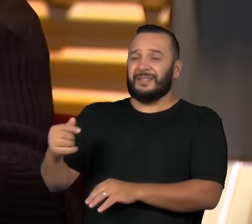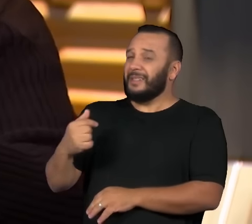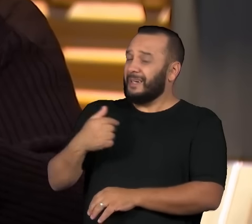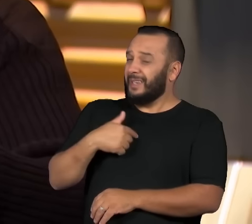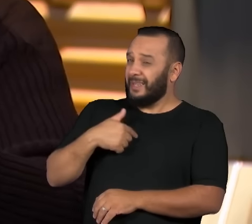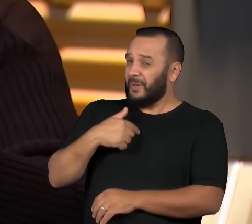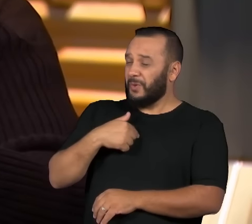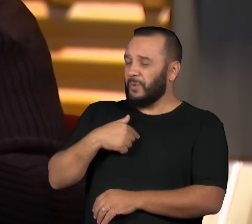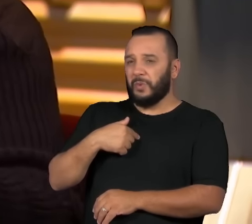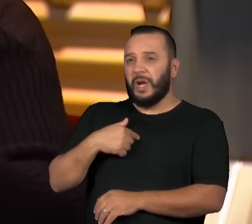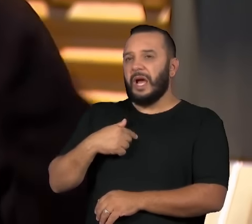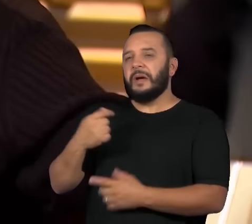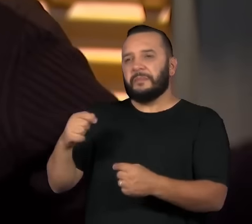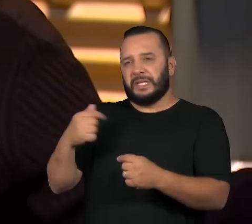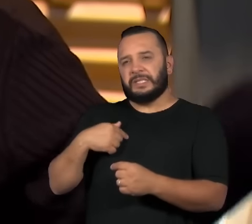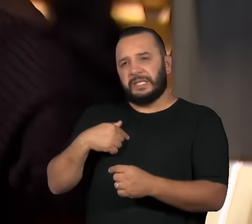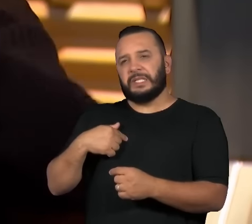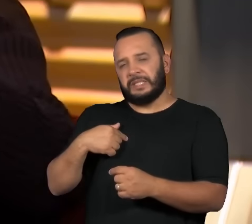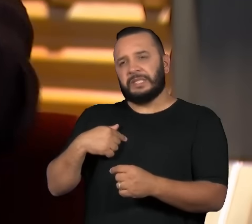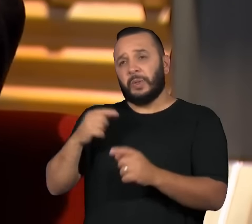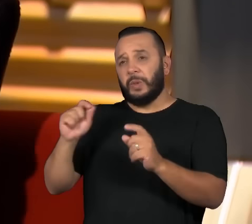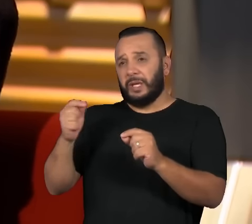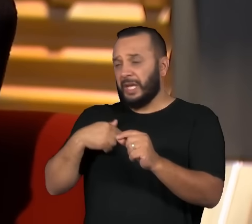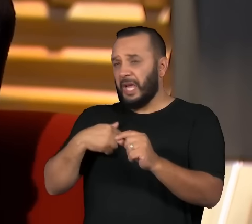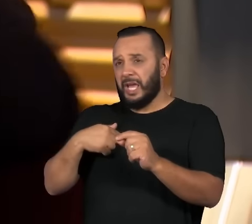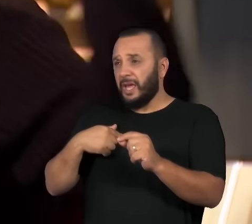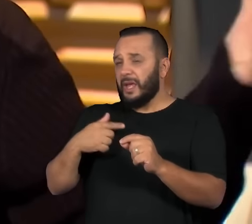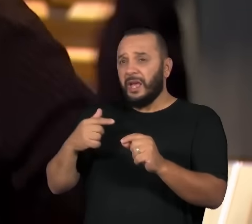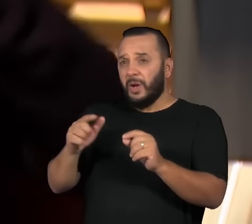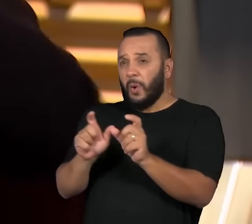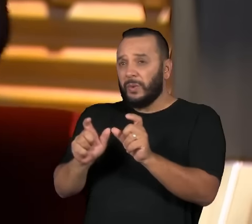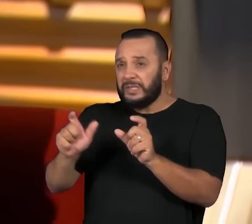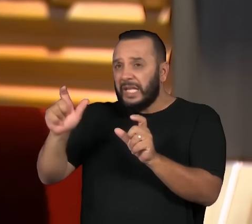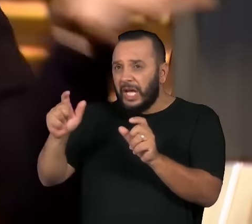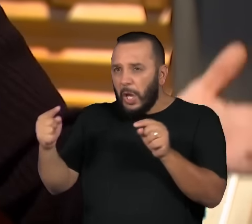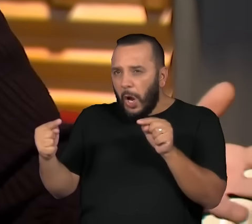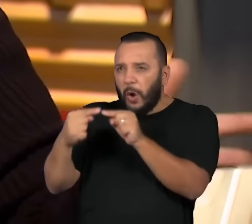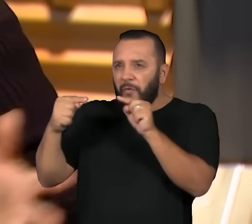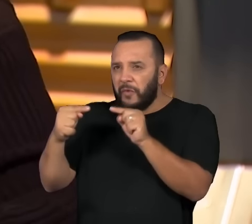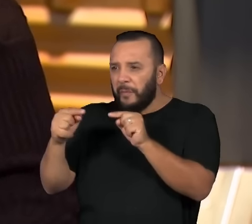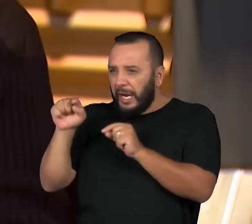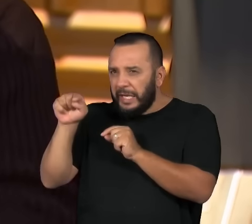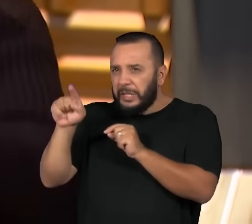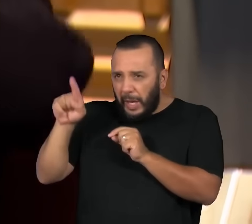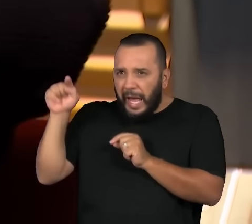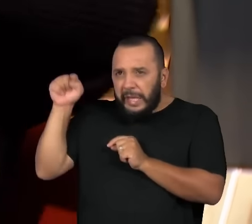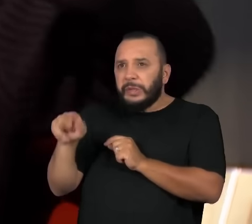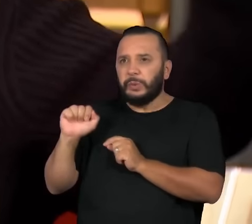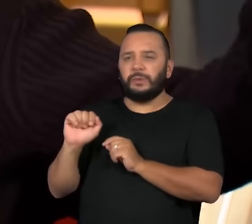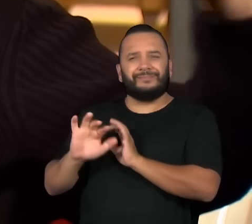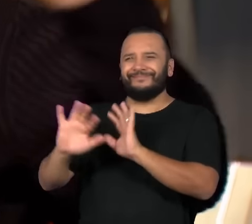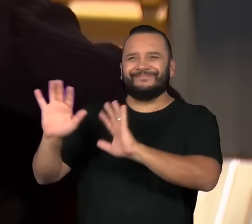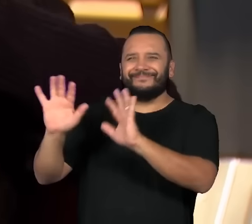definição você tem que ter uma confirmação de fora, para você acordar que Isso. aquilo é aquilo, Isso, né? isso. Então